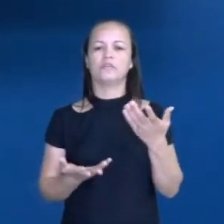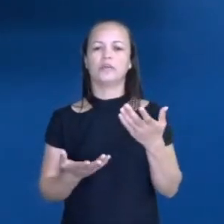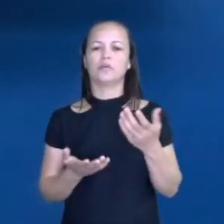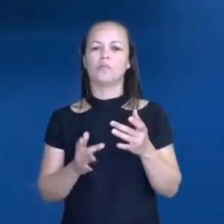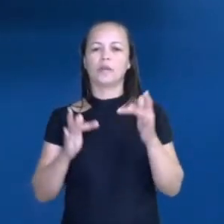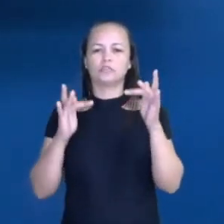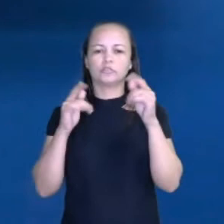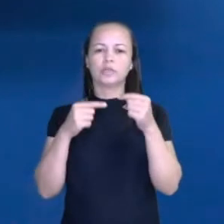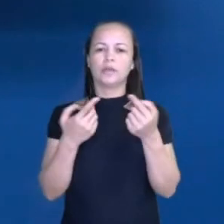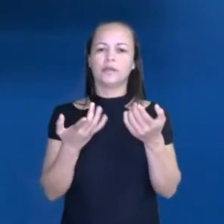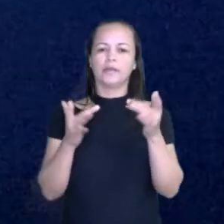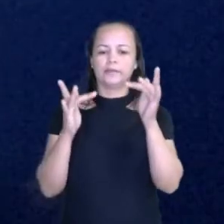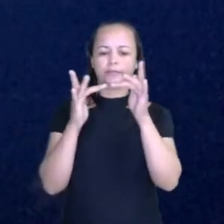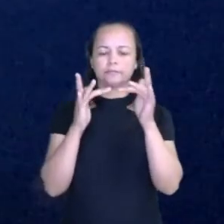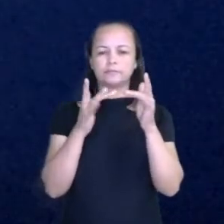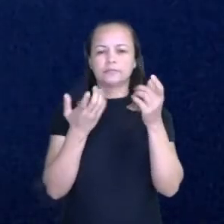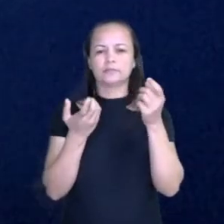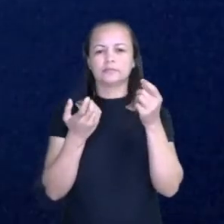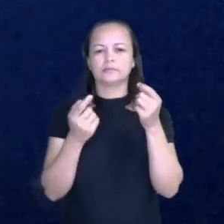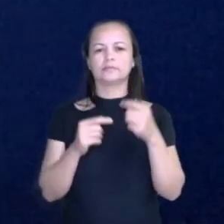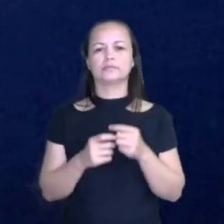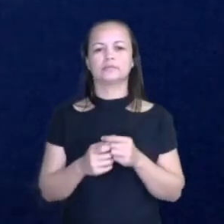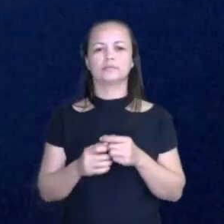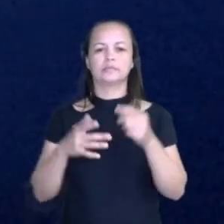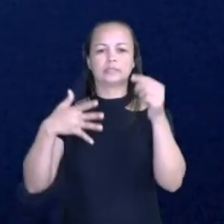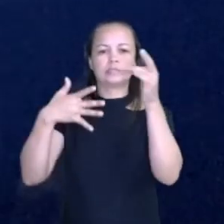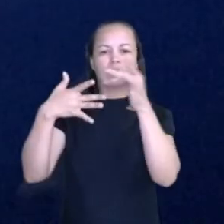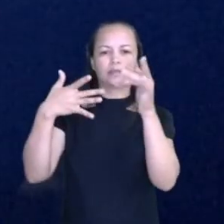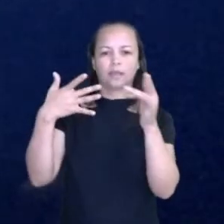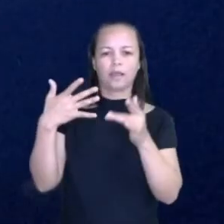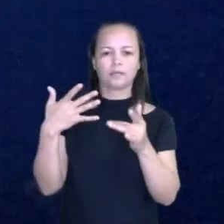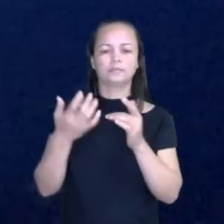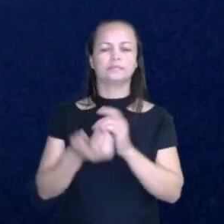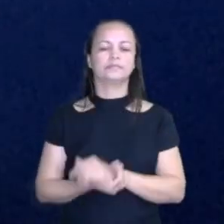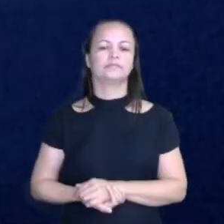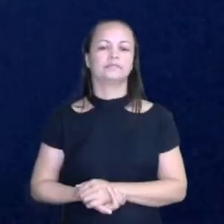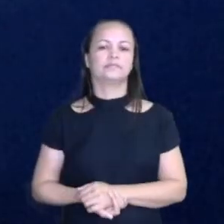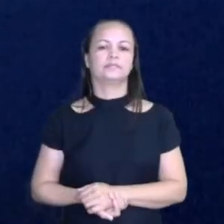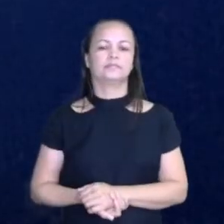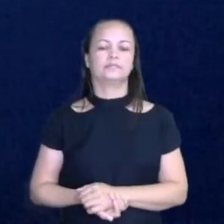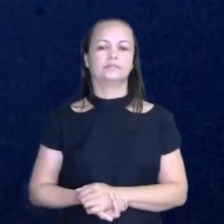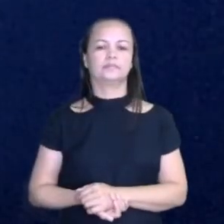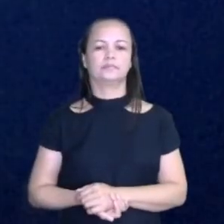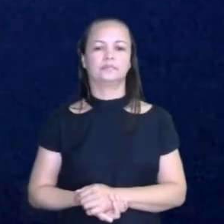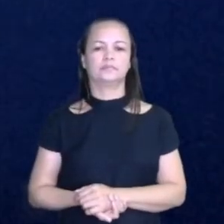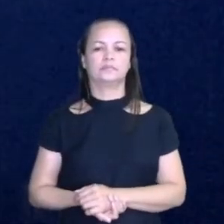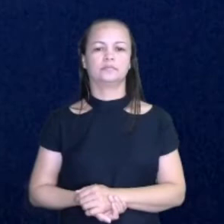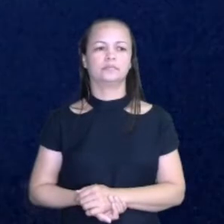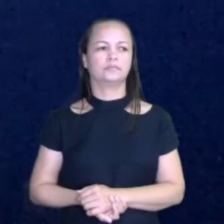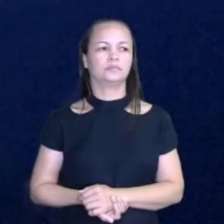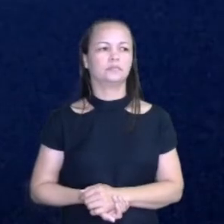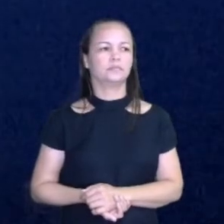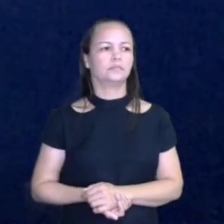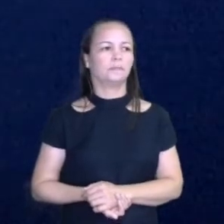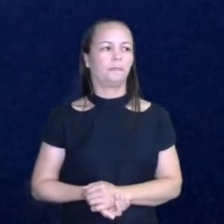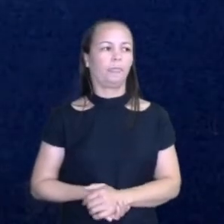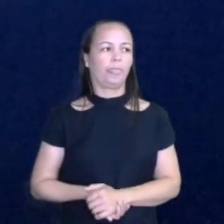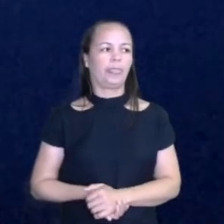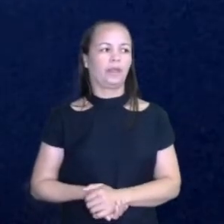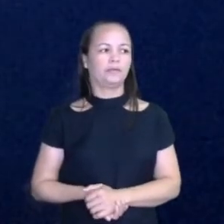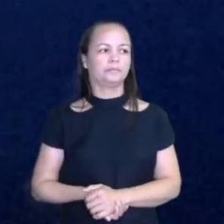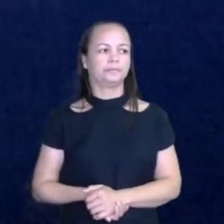clareza que eu tô falando aqui lá E aí Tá